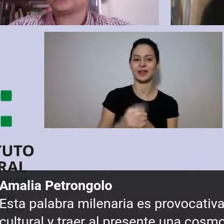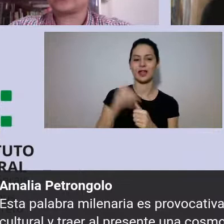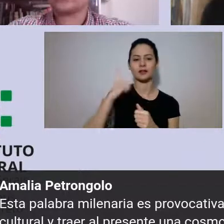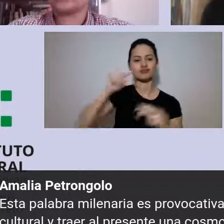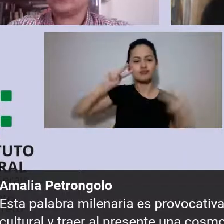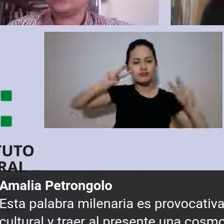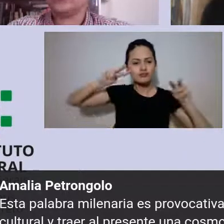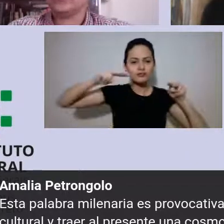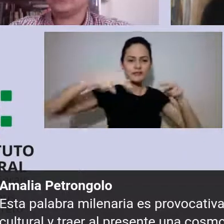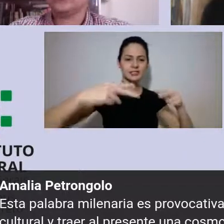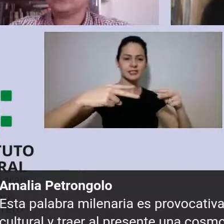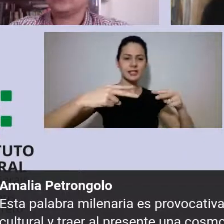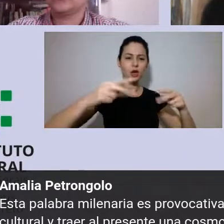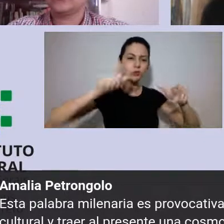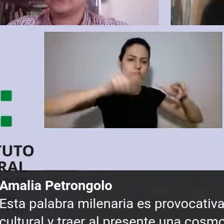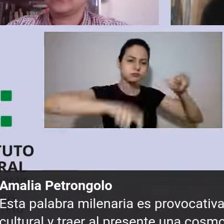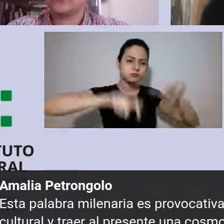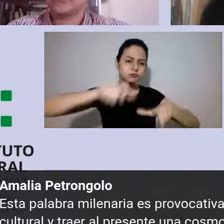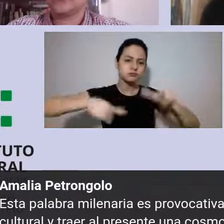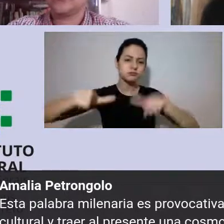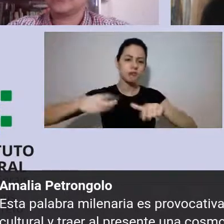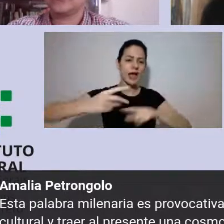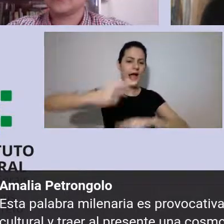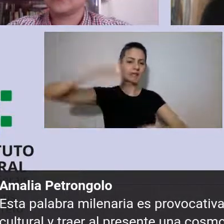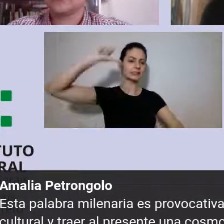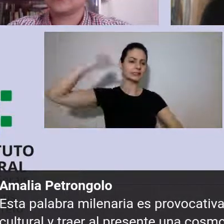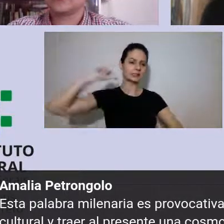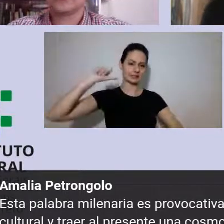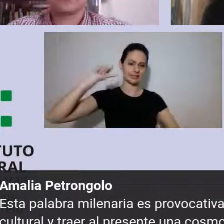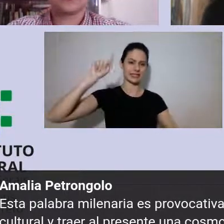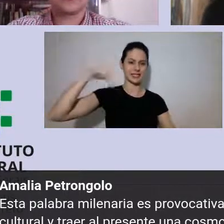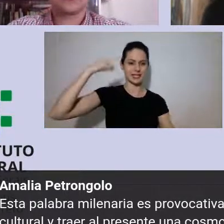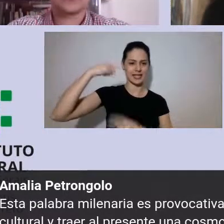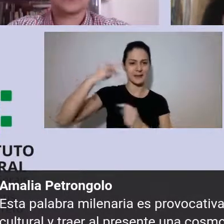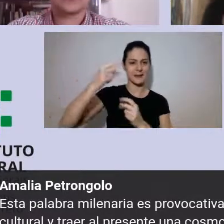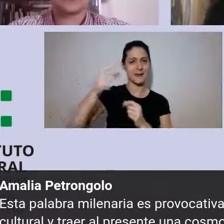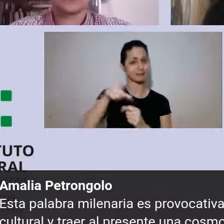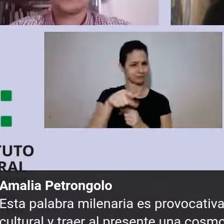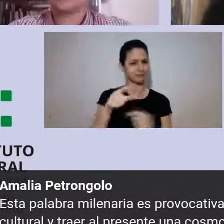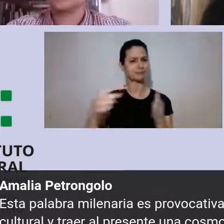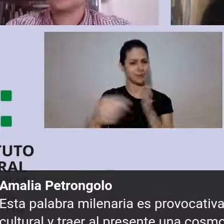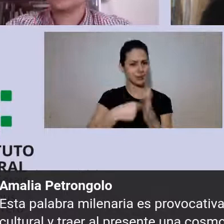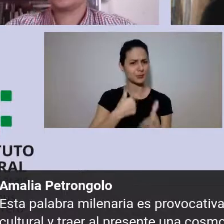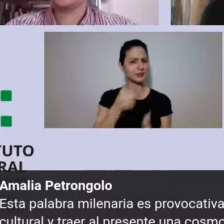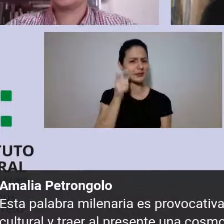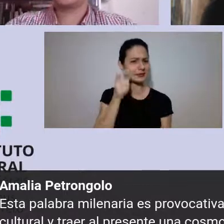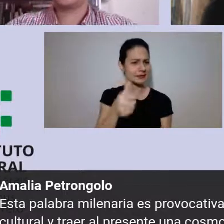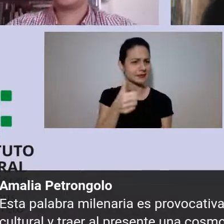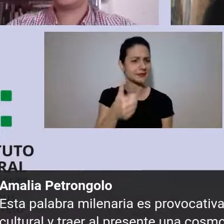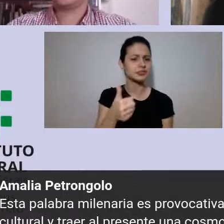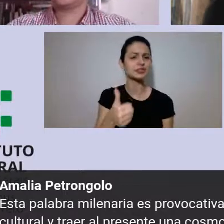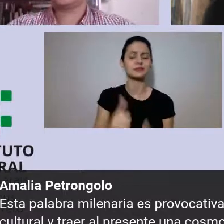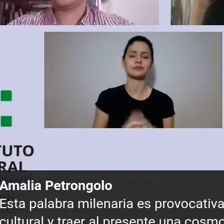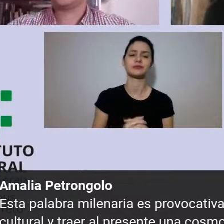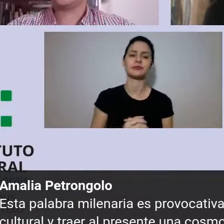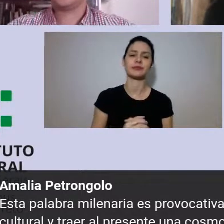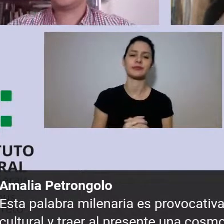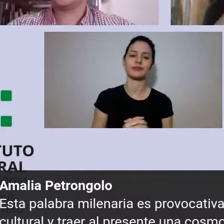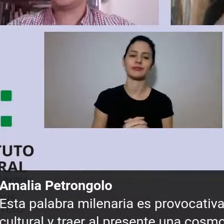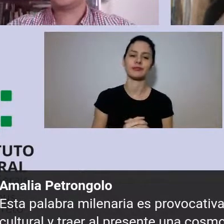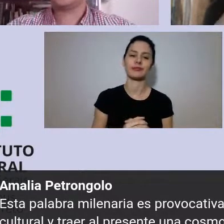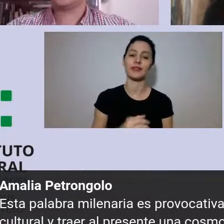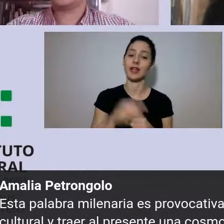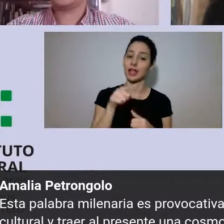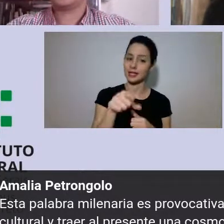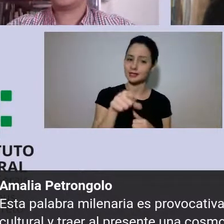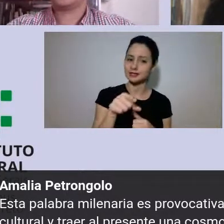cosmovisão das civilizações pré-hispânicas. Esta pergunta me parece bem interessante, porque é uma